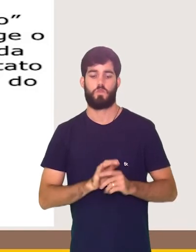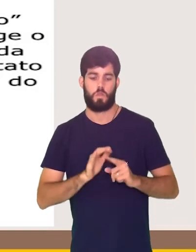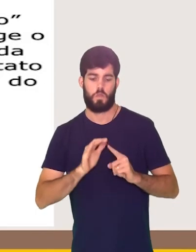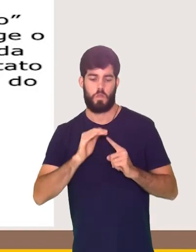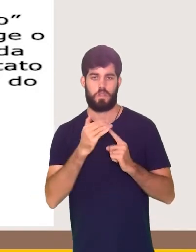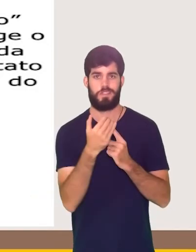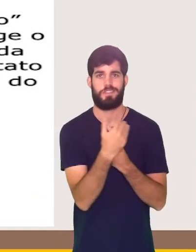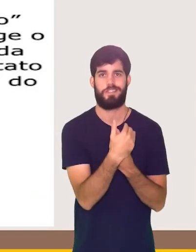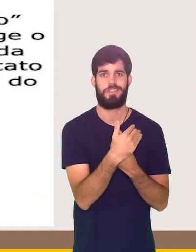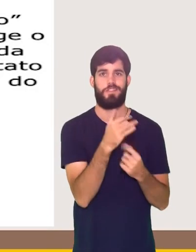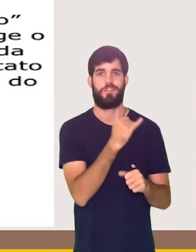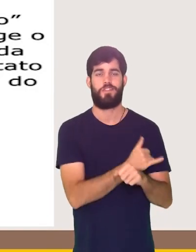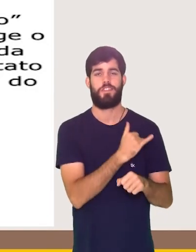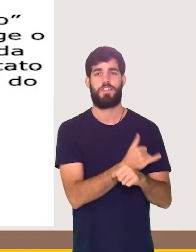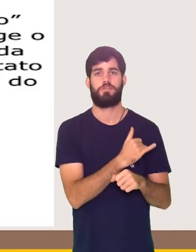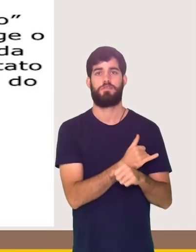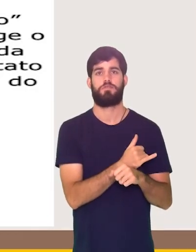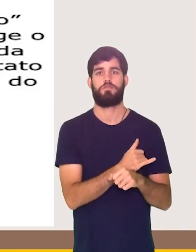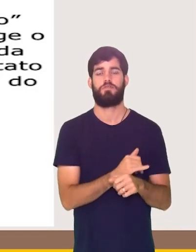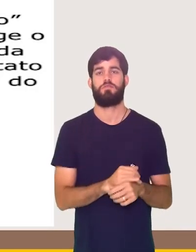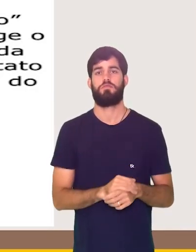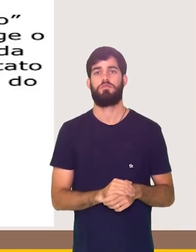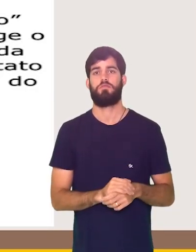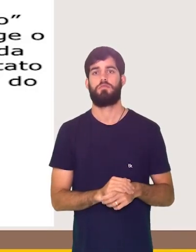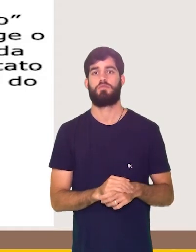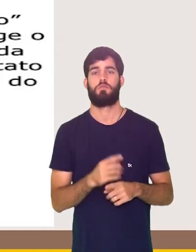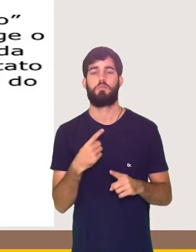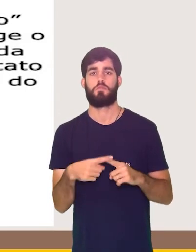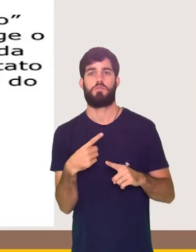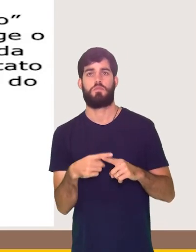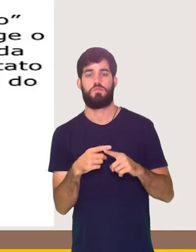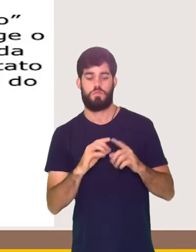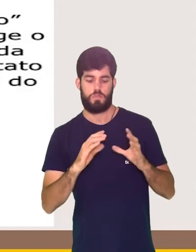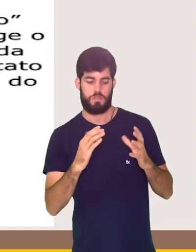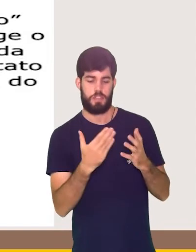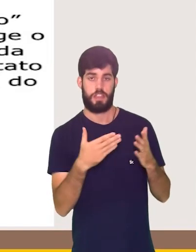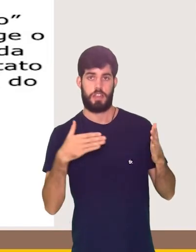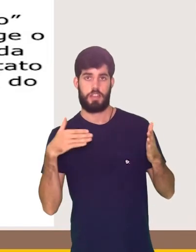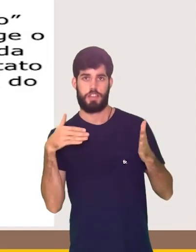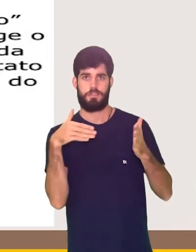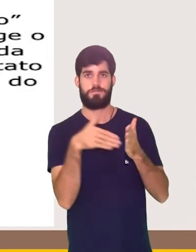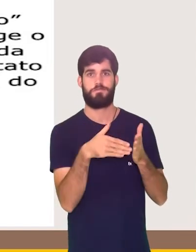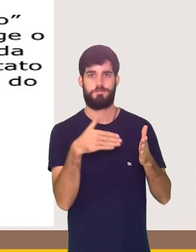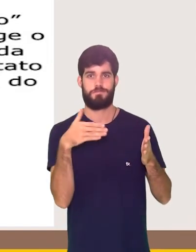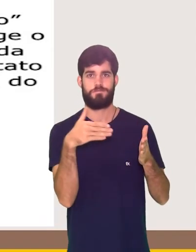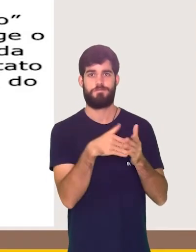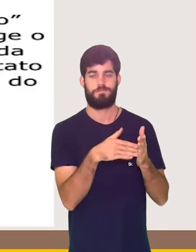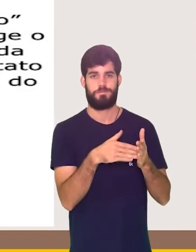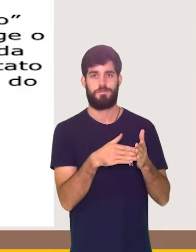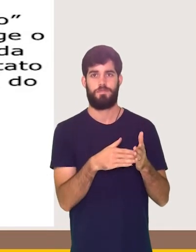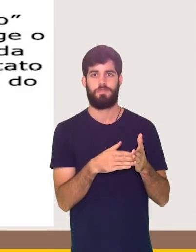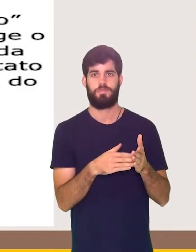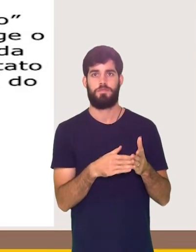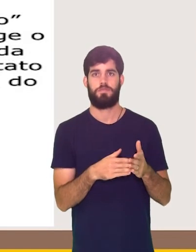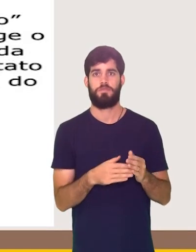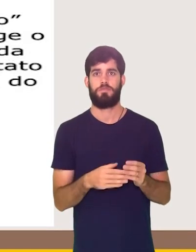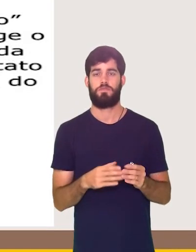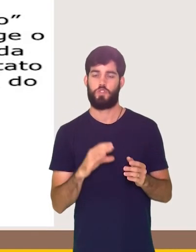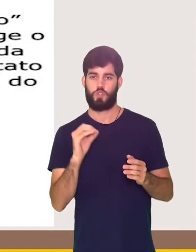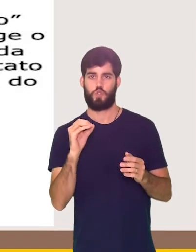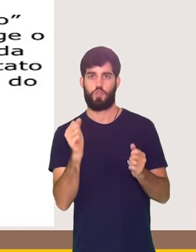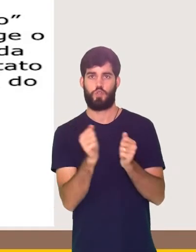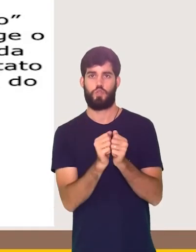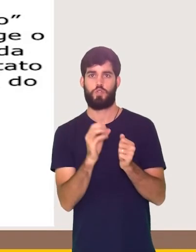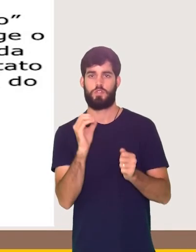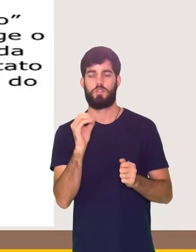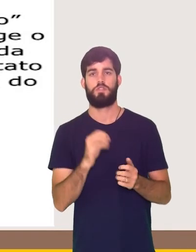porque a película formada por esse óxido sobre o ferro impede o contato entre esse metal e o oxigênio